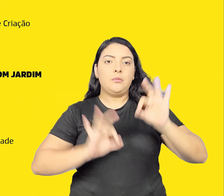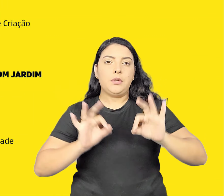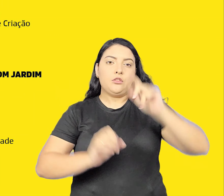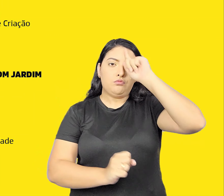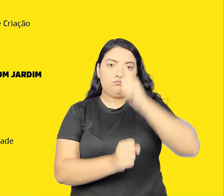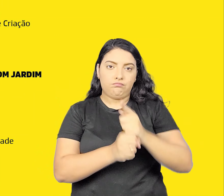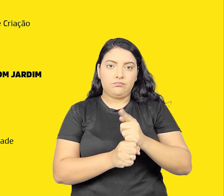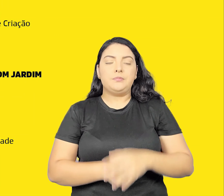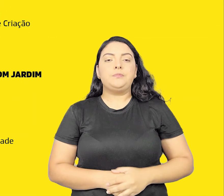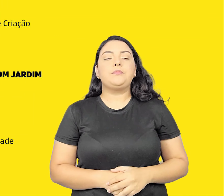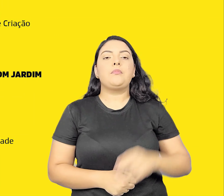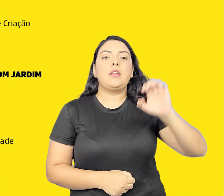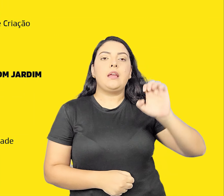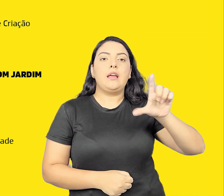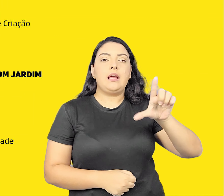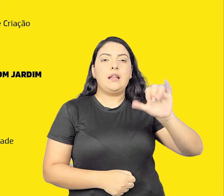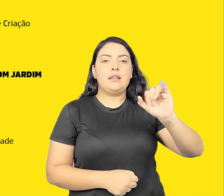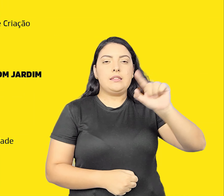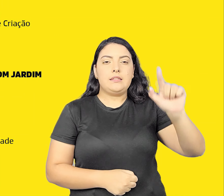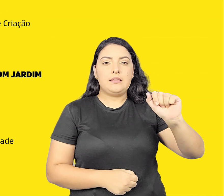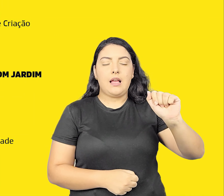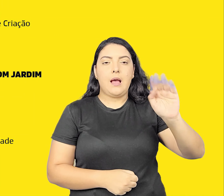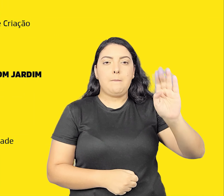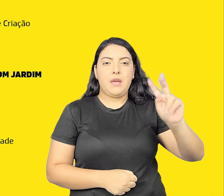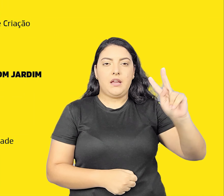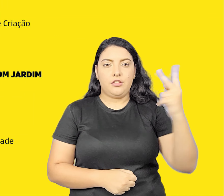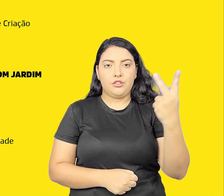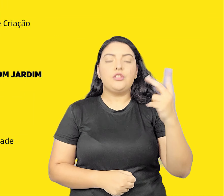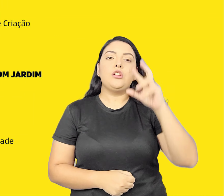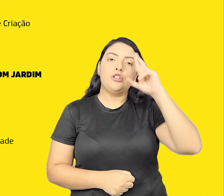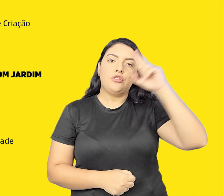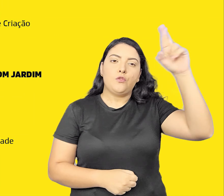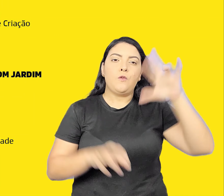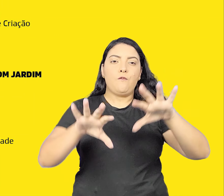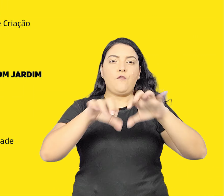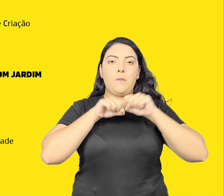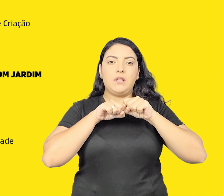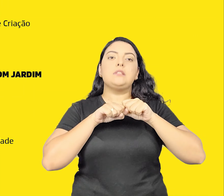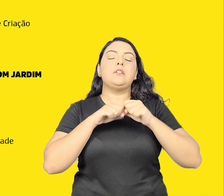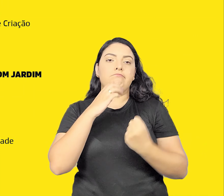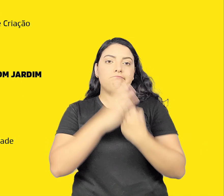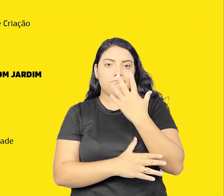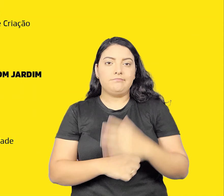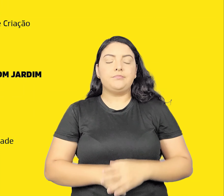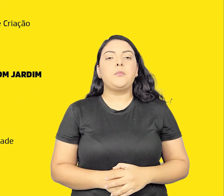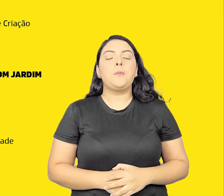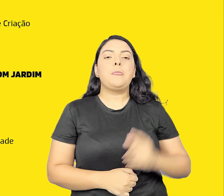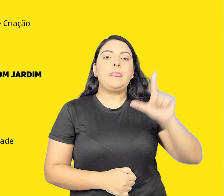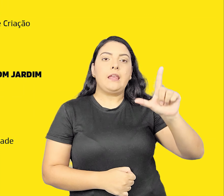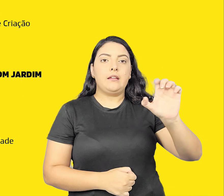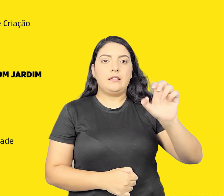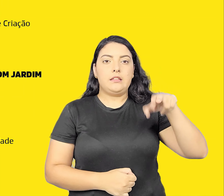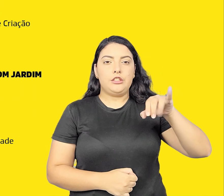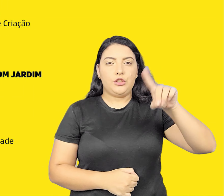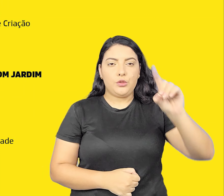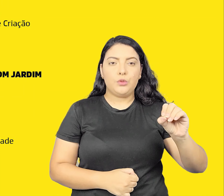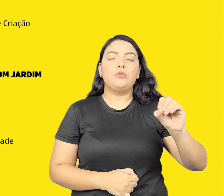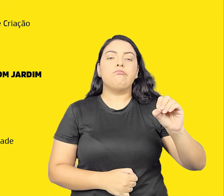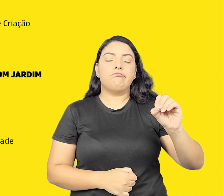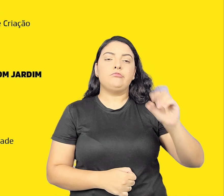Planejamento E Gestão Elisabeth Jaguaribe Diretora de Formação E Criação Lenildo Gomes